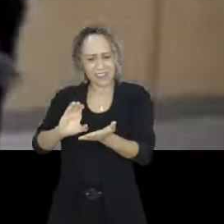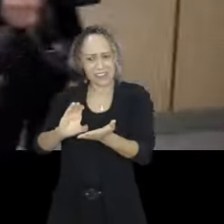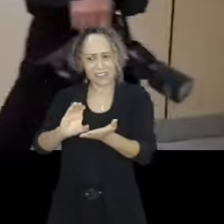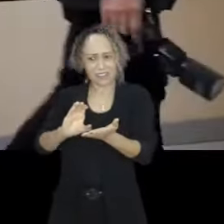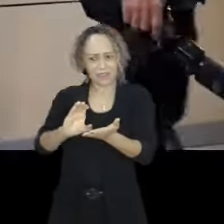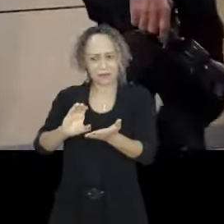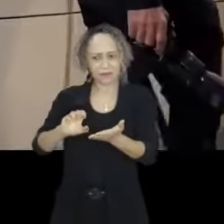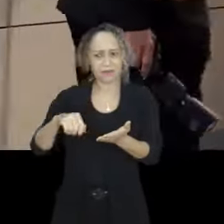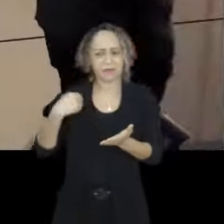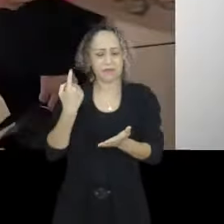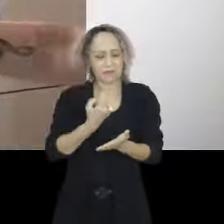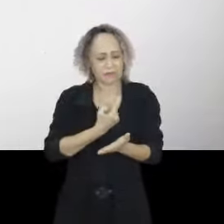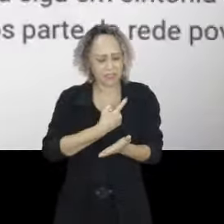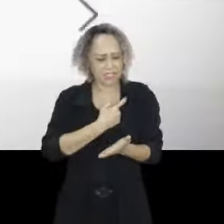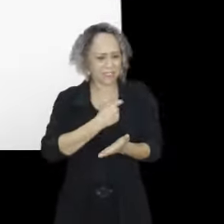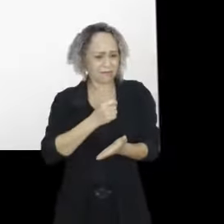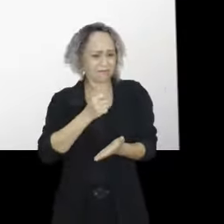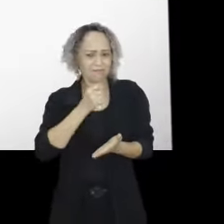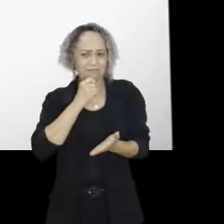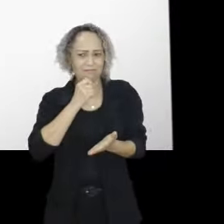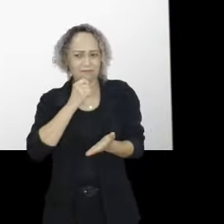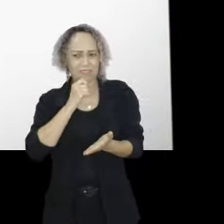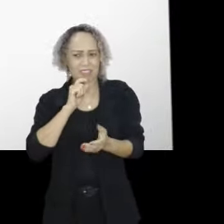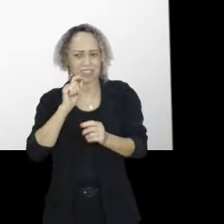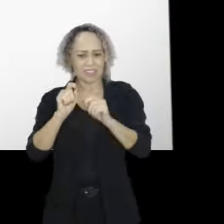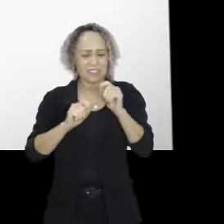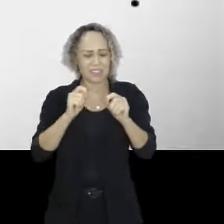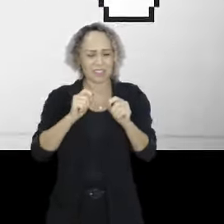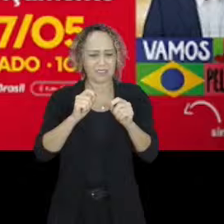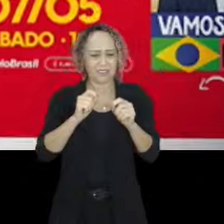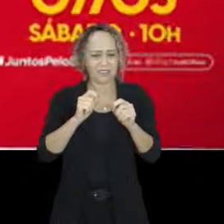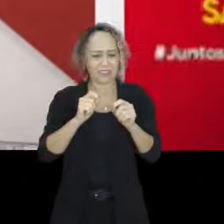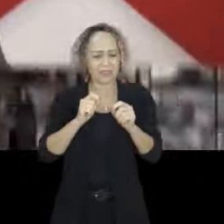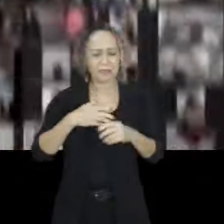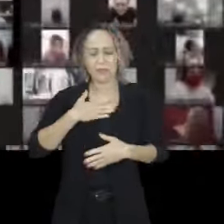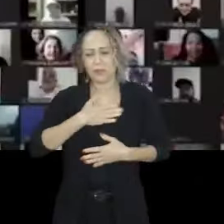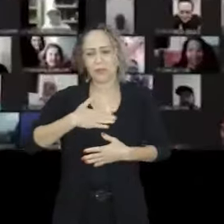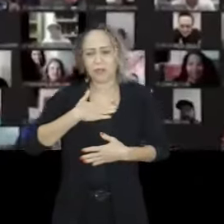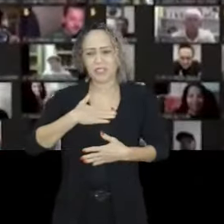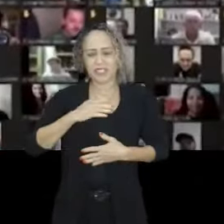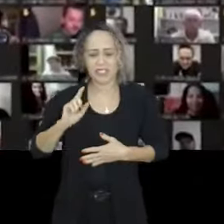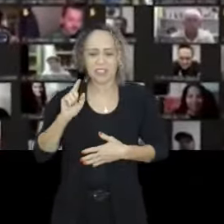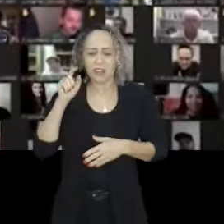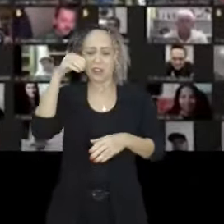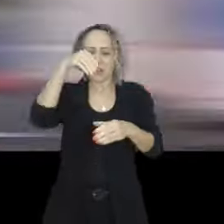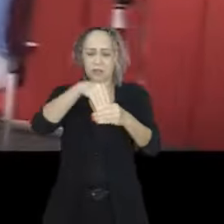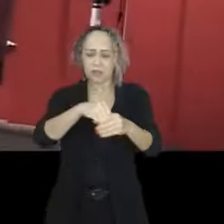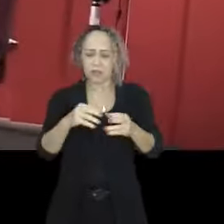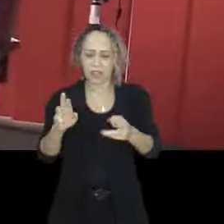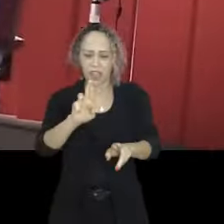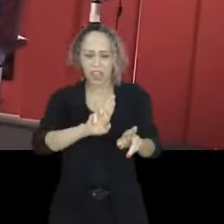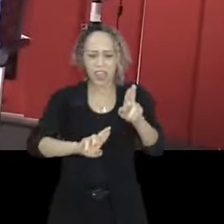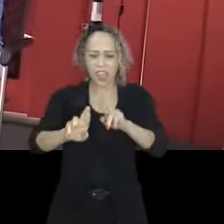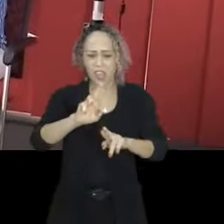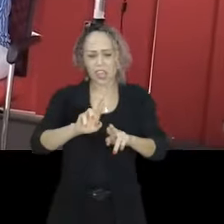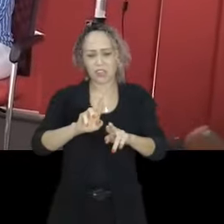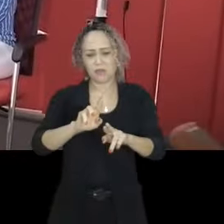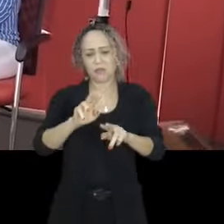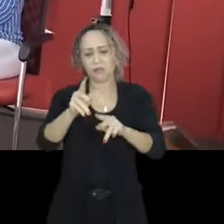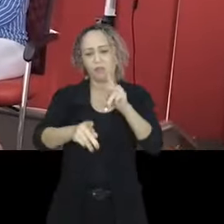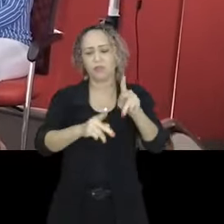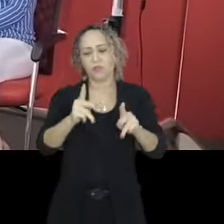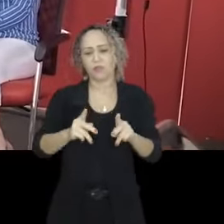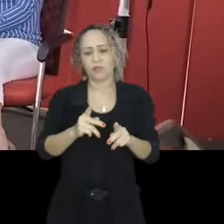gente. Para quem ainda não é, muito prazer. Fazemos parte da Rede Povo de Comunicação do PT.